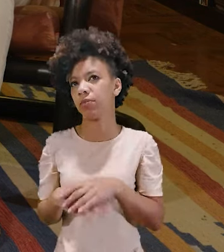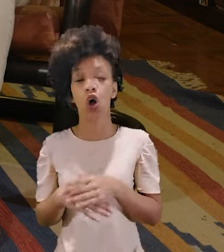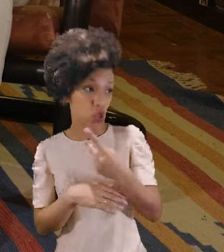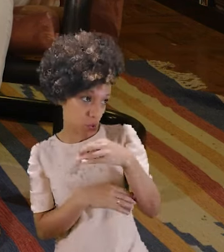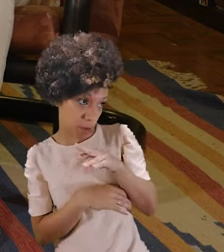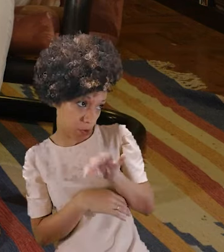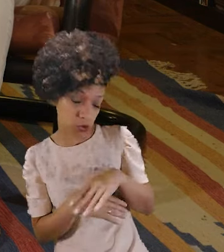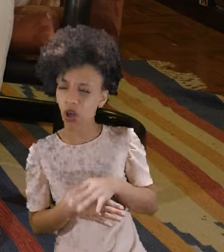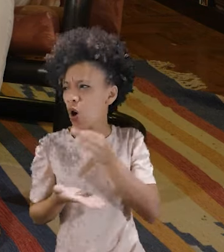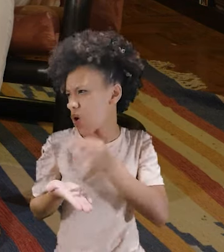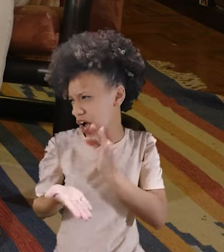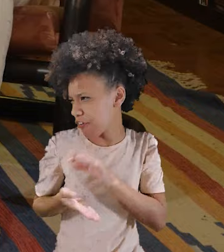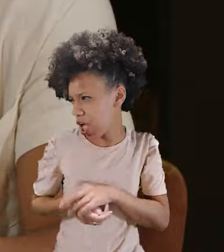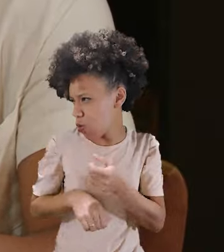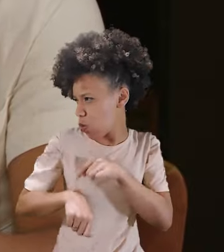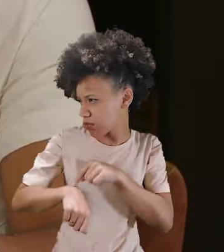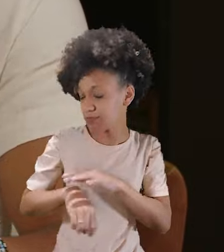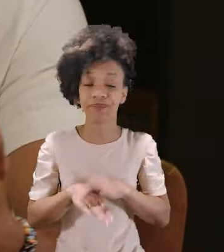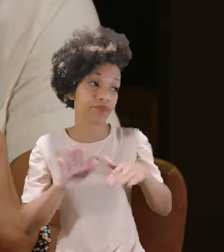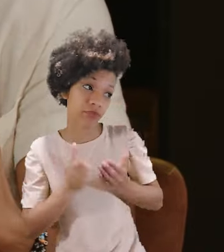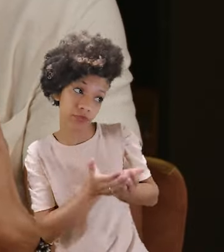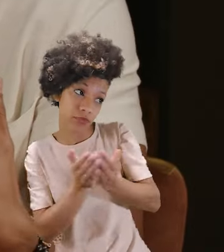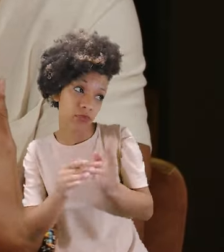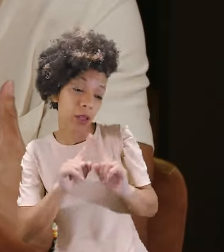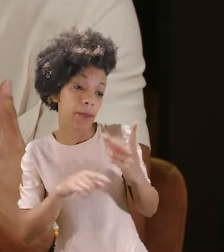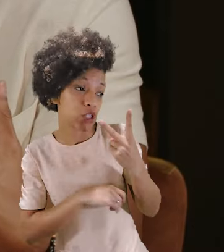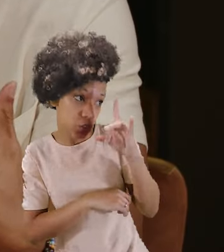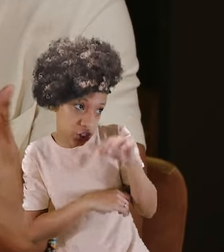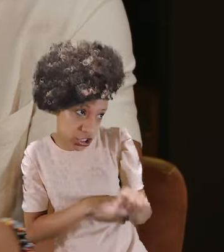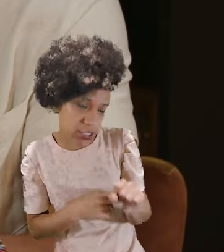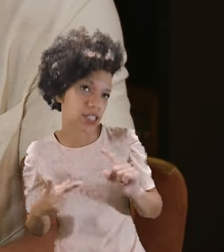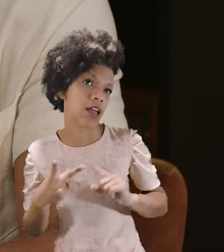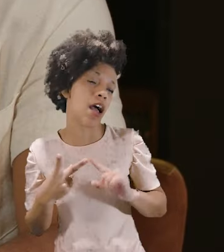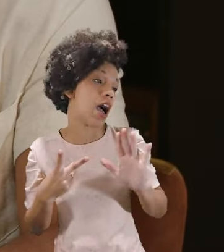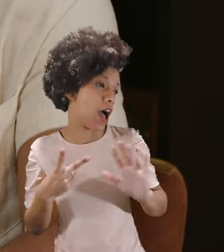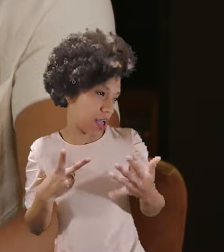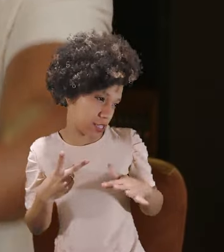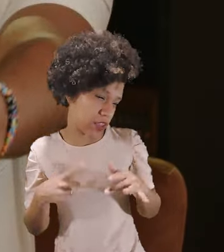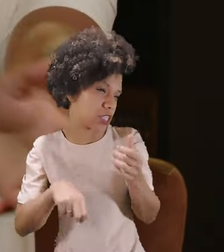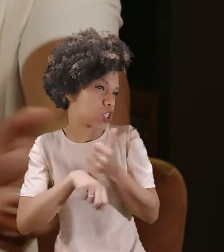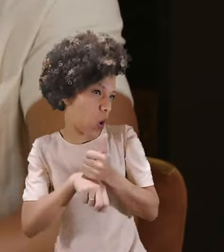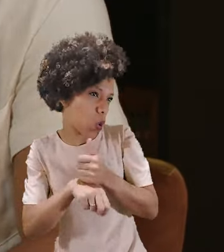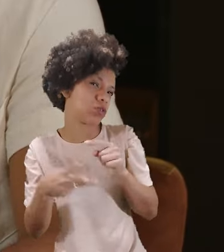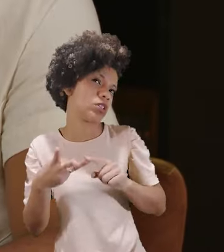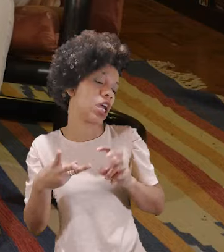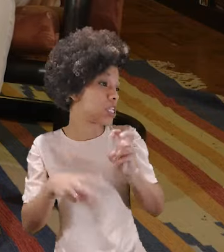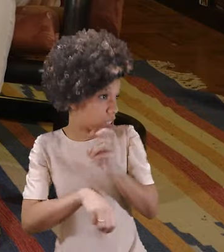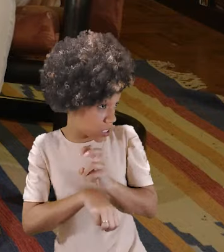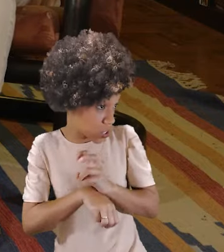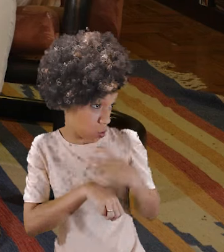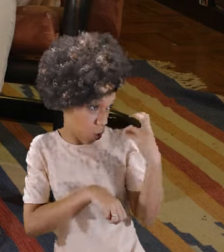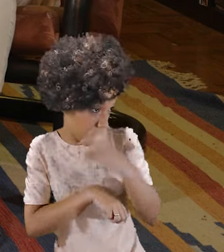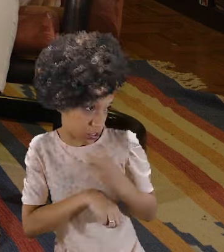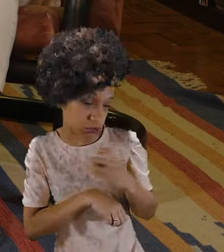vocês estão fazendo no ponto presente tomar um cafézinho aí quanto tempo Então depende de nós ir mas a gente a gente fica dois dias às vezes 11 horas que a gente fica 5 horas